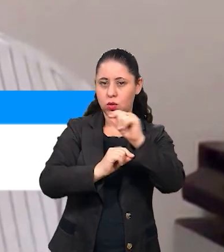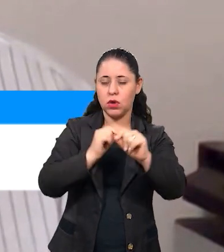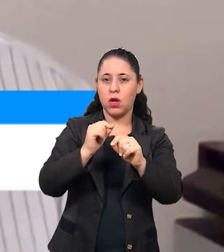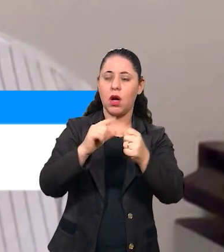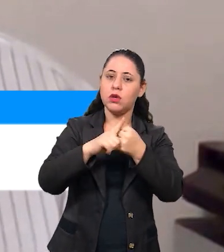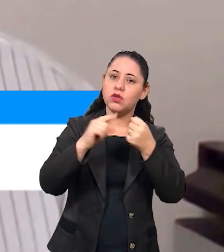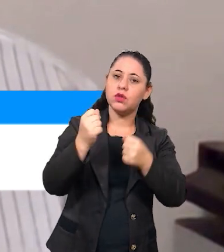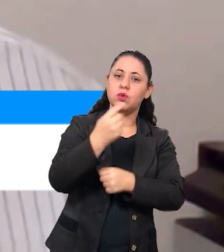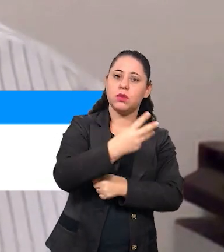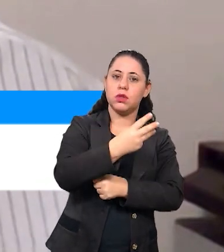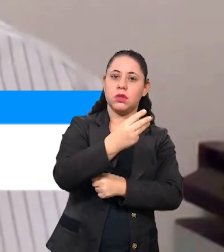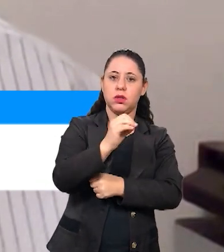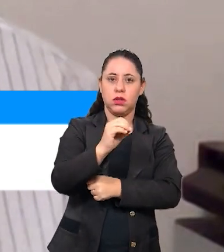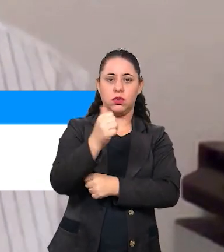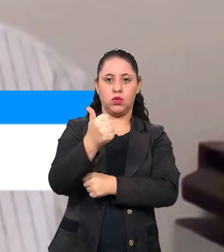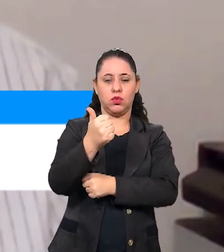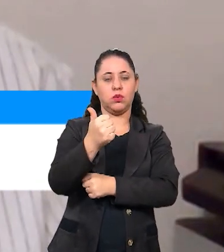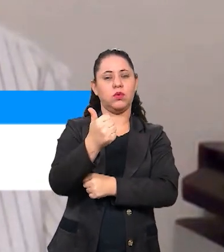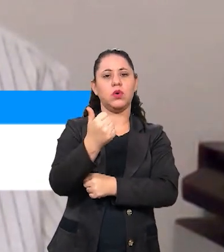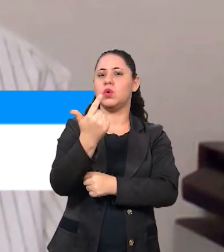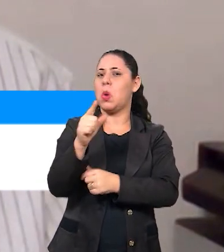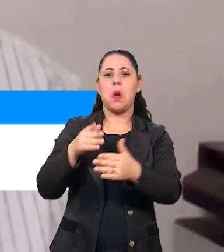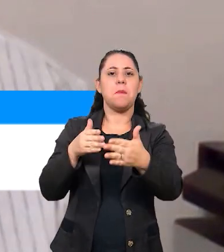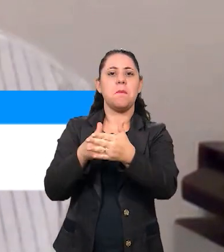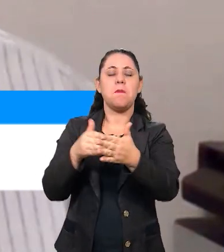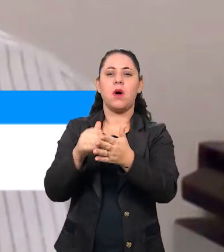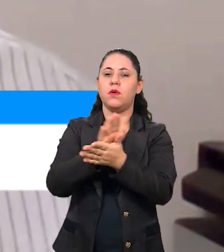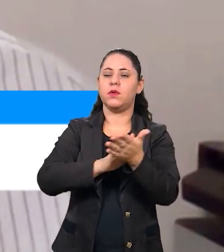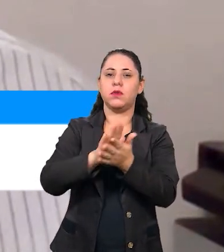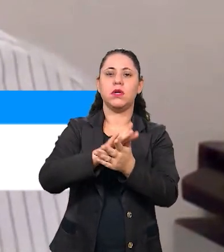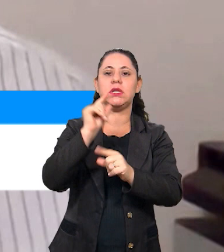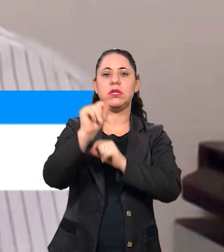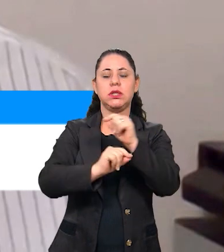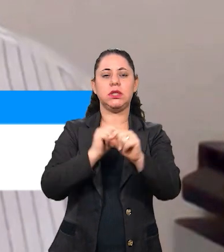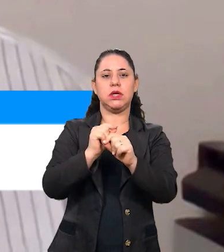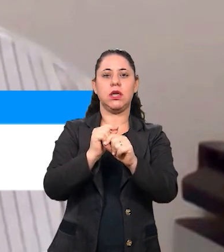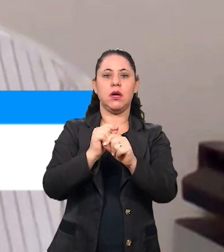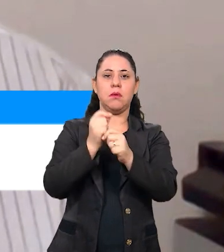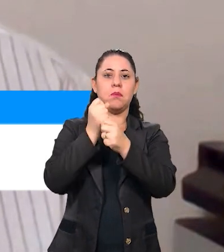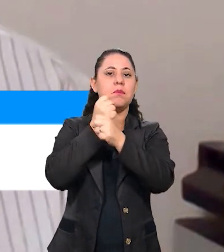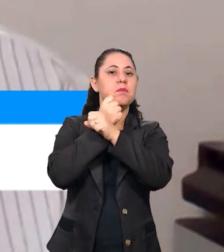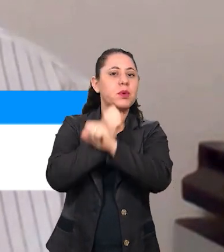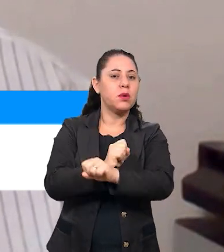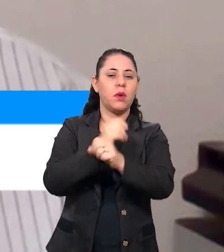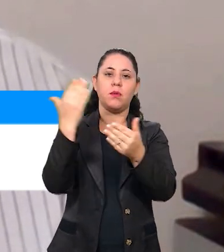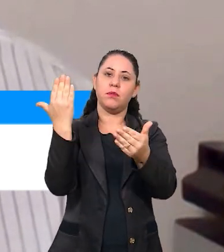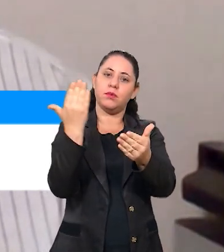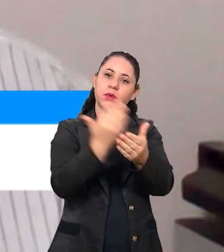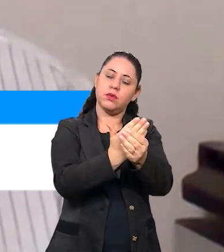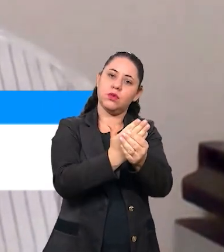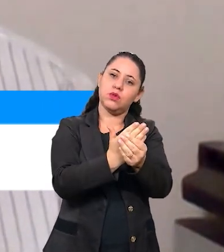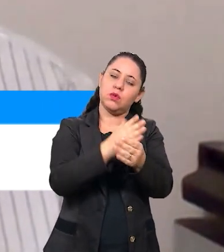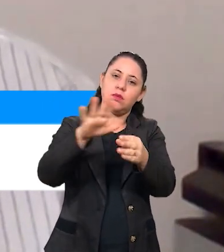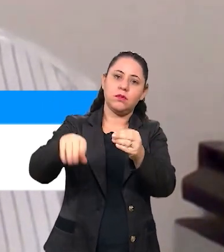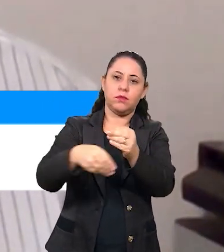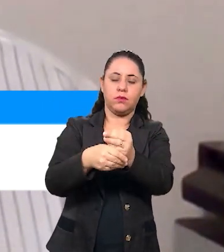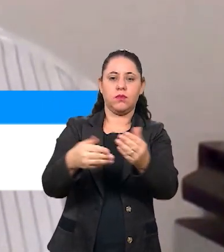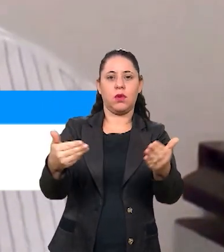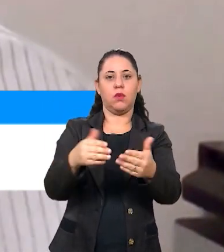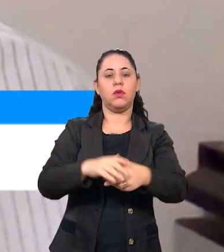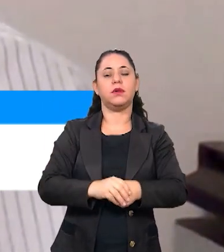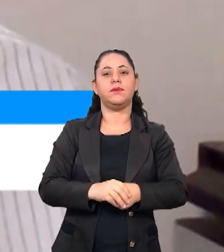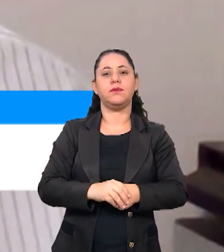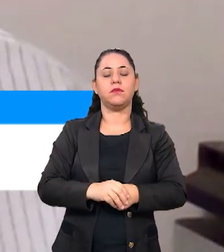ao que determina o artigo 301, bem como não existe nenhuma limitação circunstancial que impossibilite a tramitação da